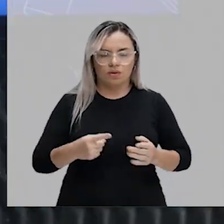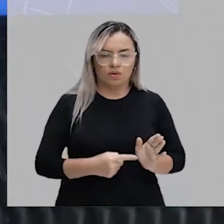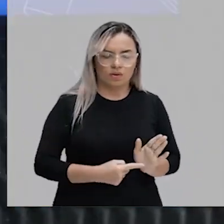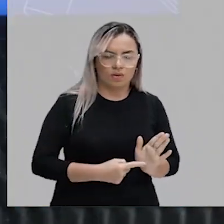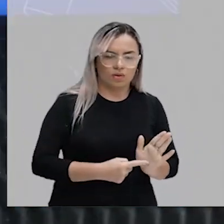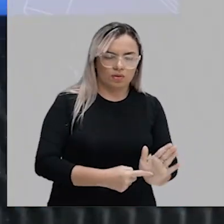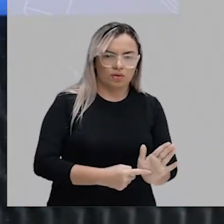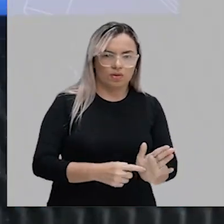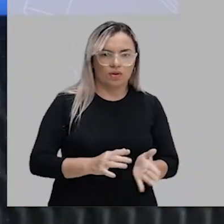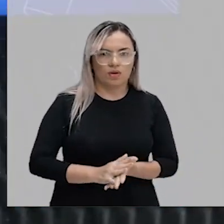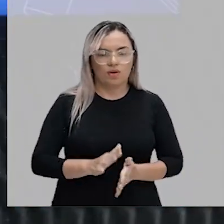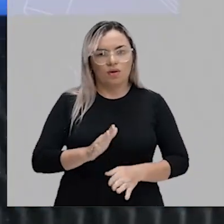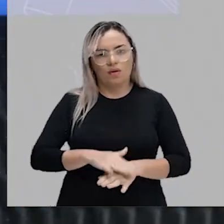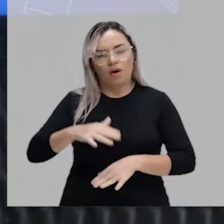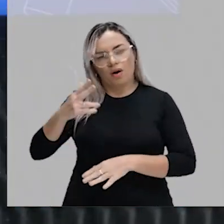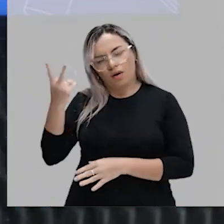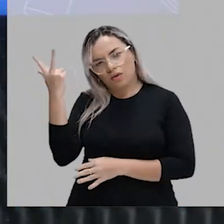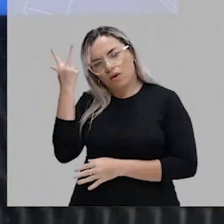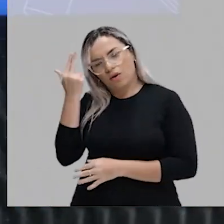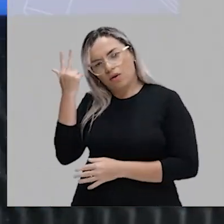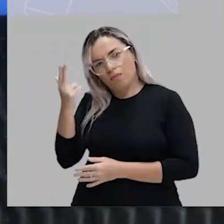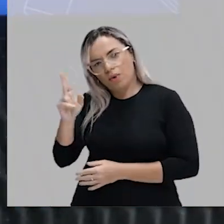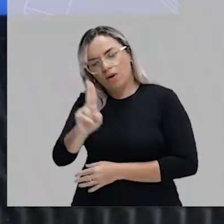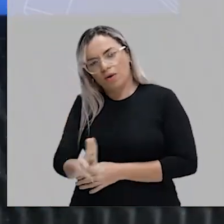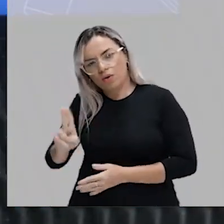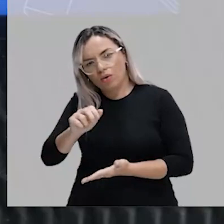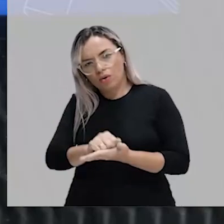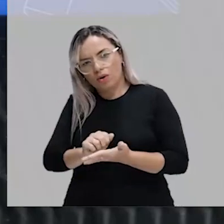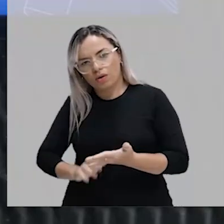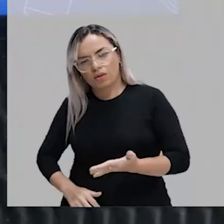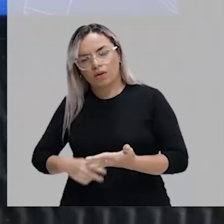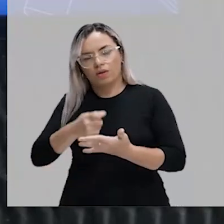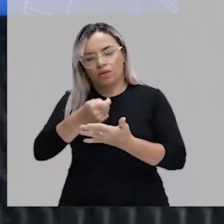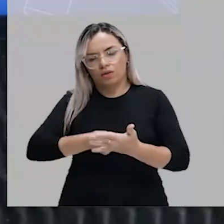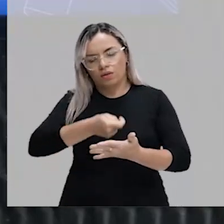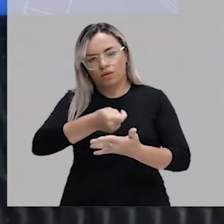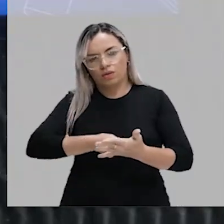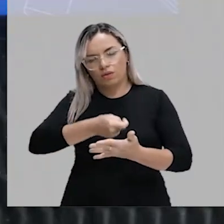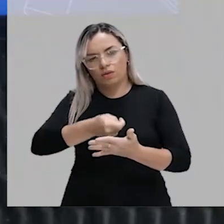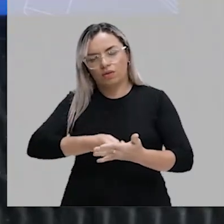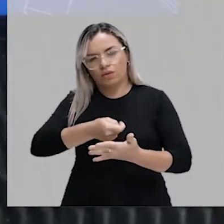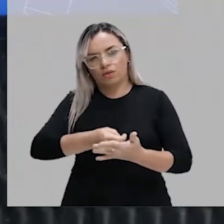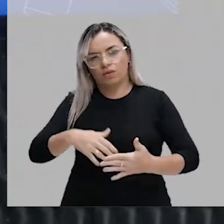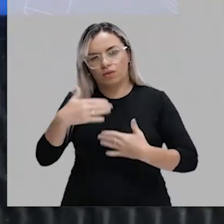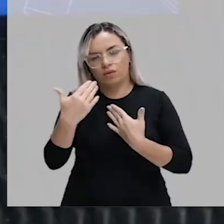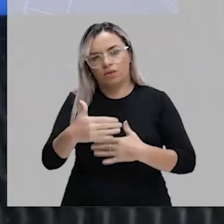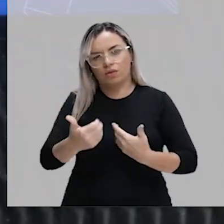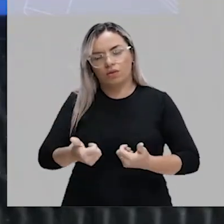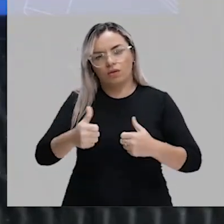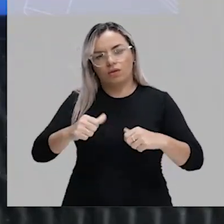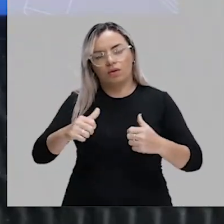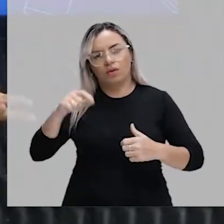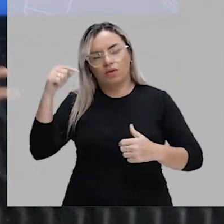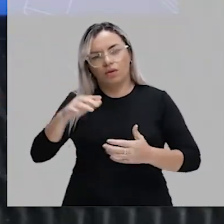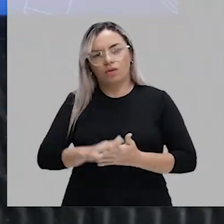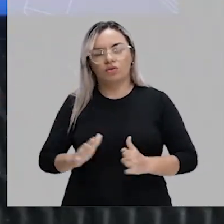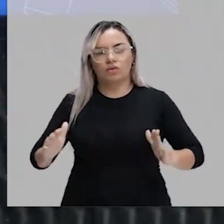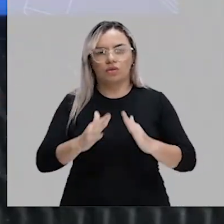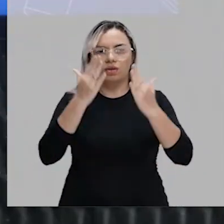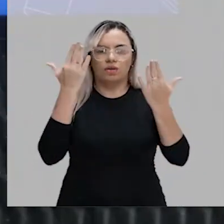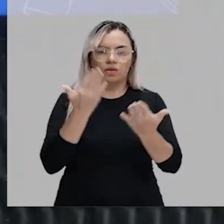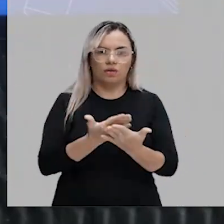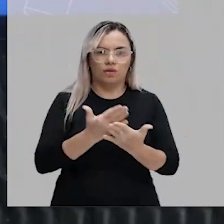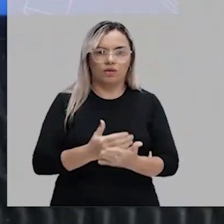o que é mais comum nas atividades que a gente vê, nos textos que a gente vê, nas avaliações e provas de escolas e